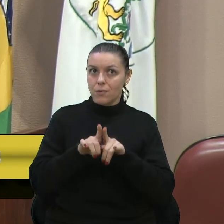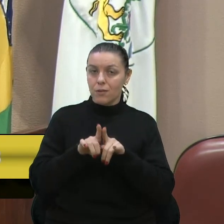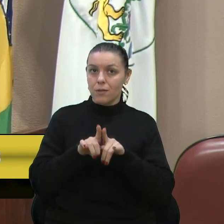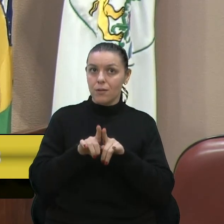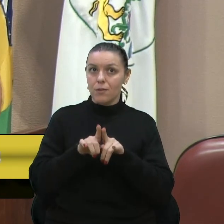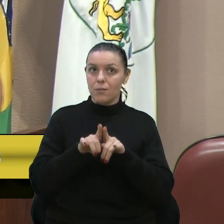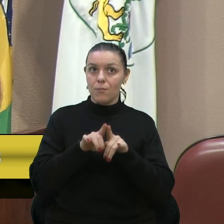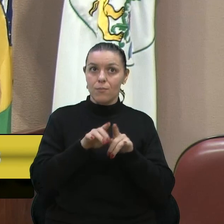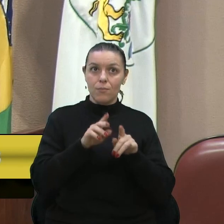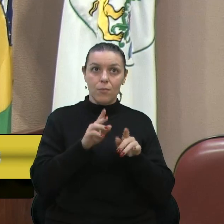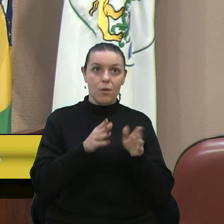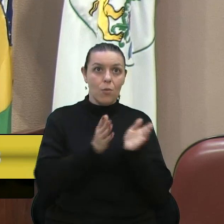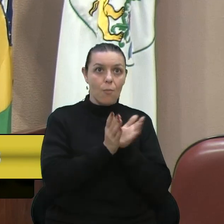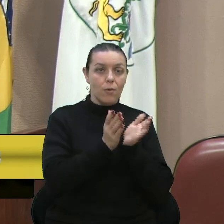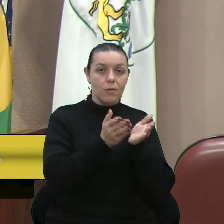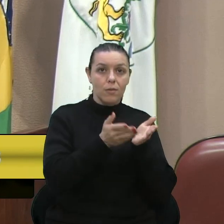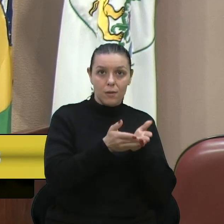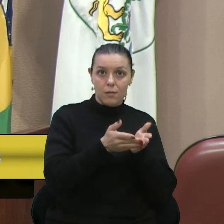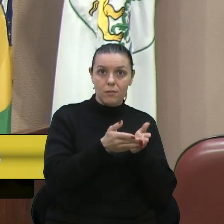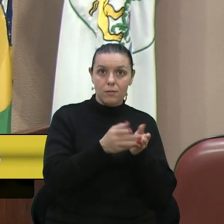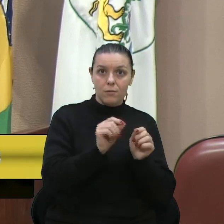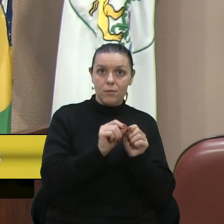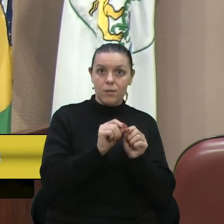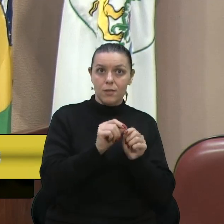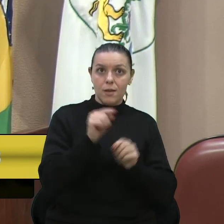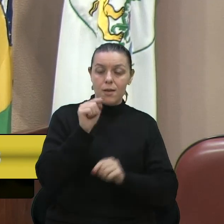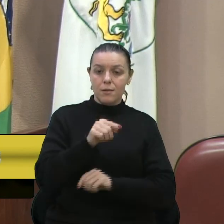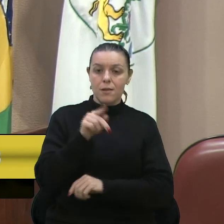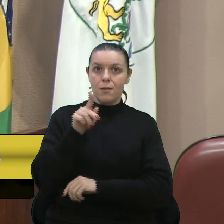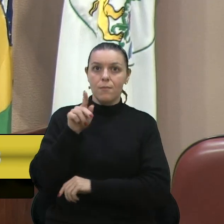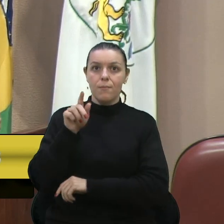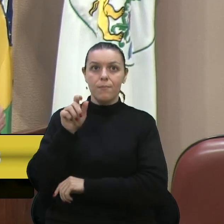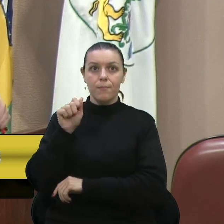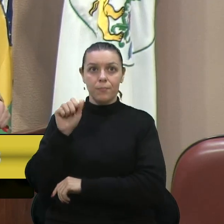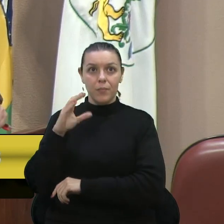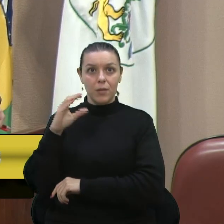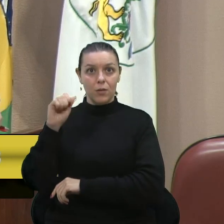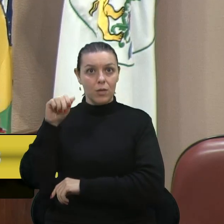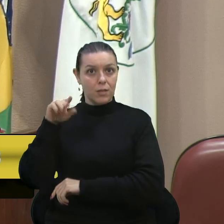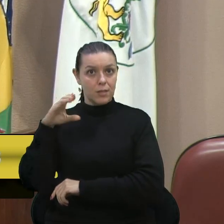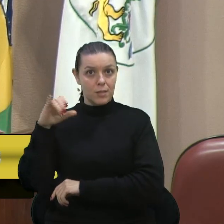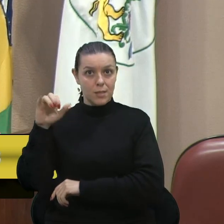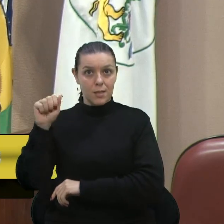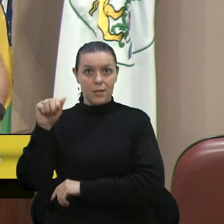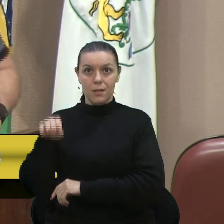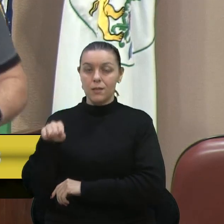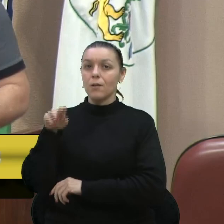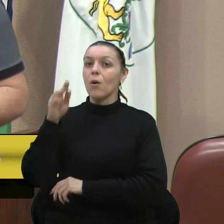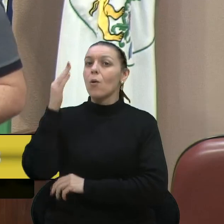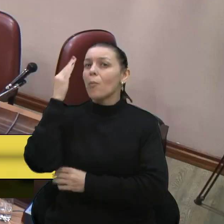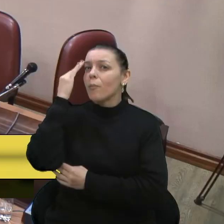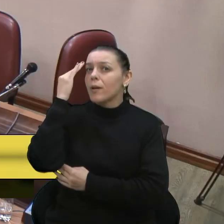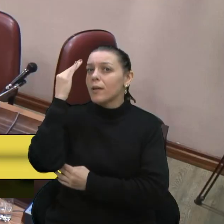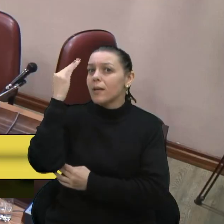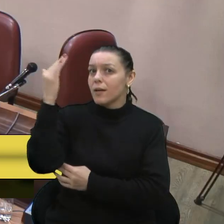que exerciam. Esse era Paulo Renato Marques Cancian. Muito obrigado, senhor presidente.